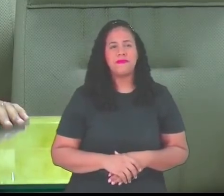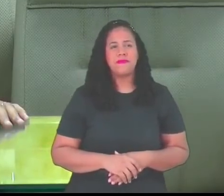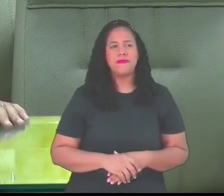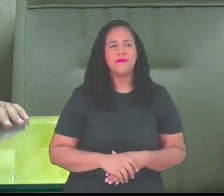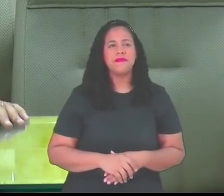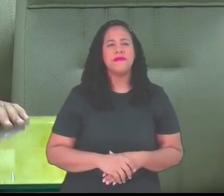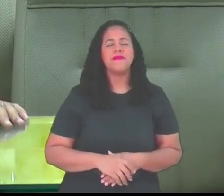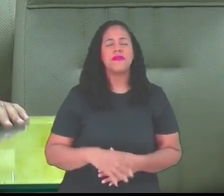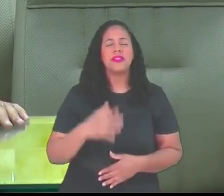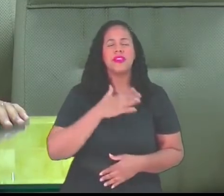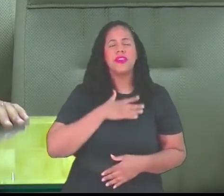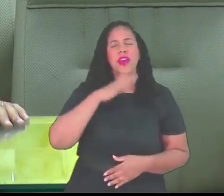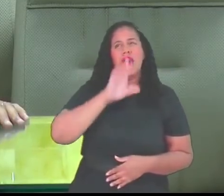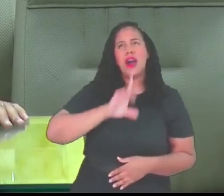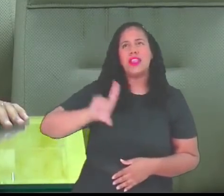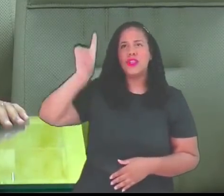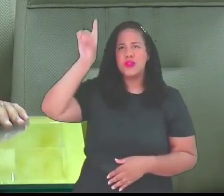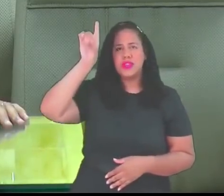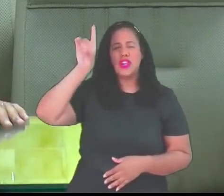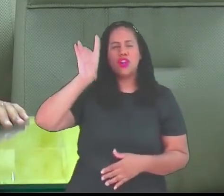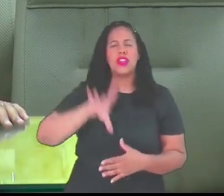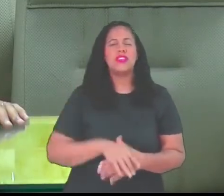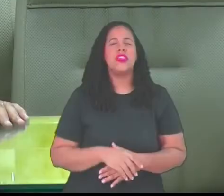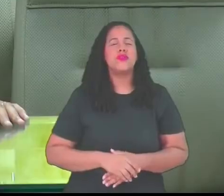Oh, meu Deus.